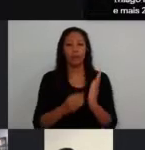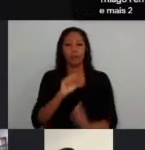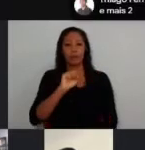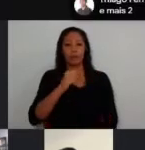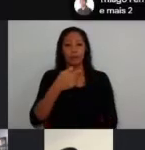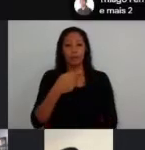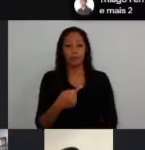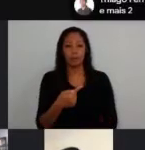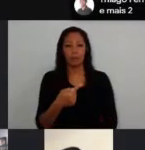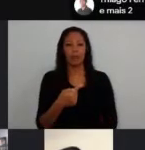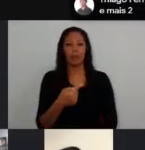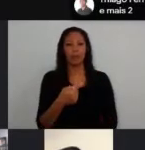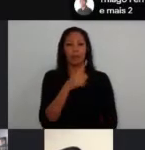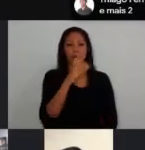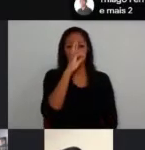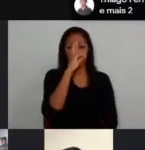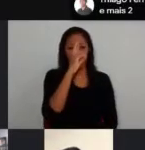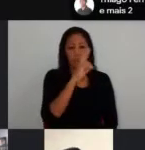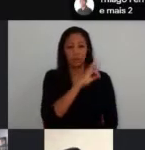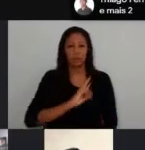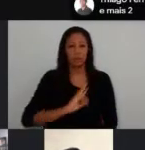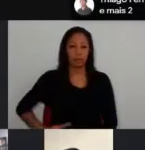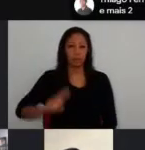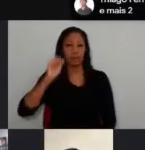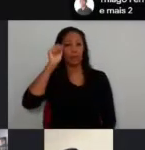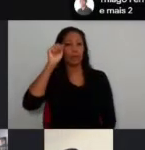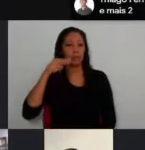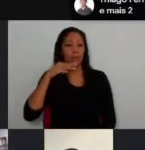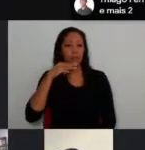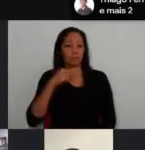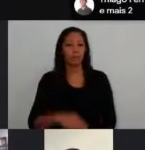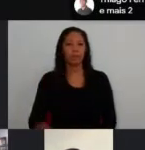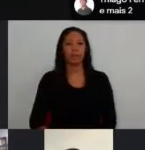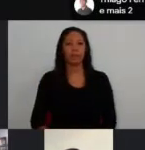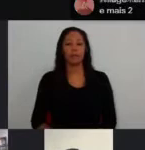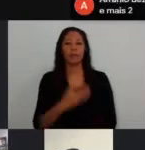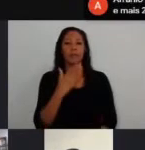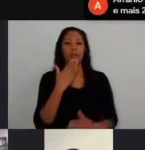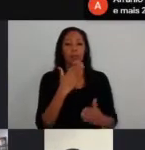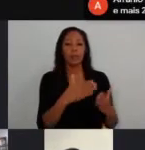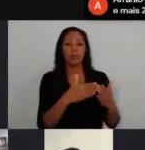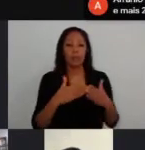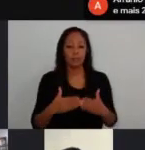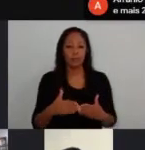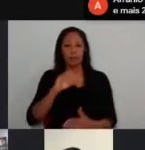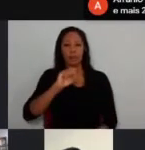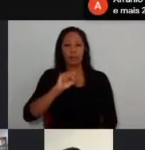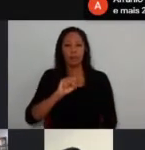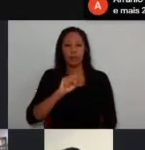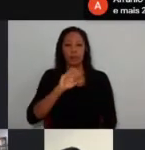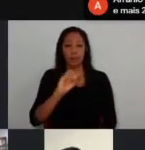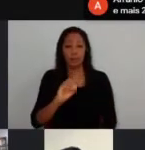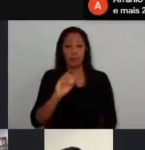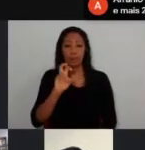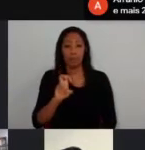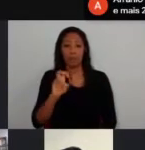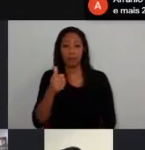017/2018 da autoria do gabinete da vereadora Ana Michele. Requerimento número 051/2018, autor